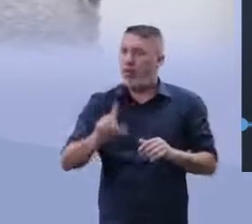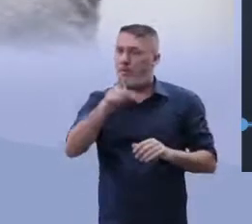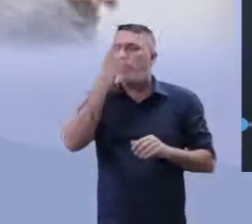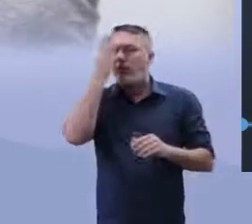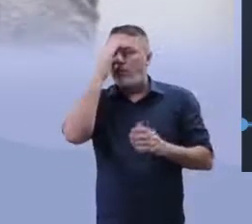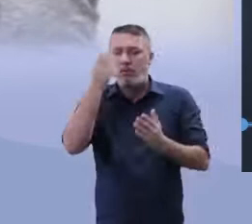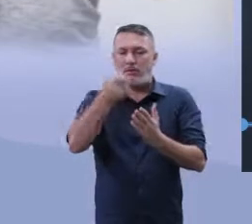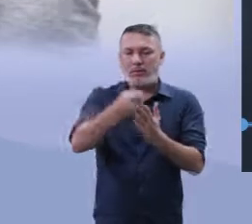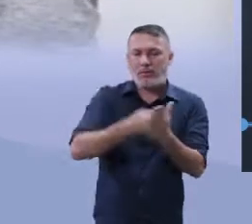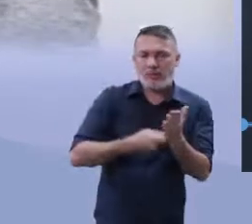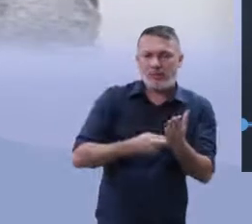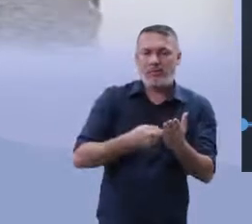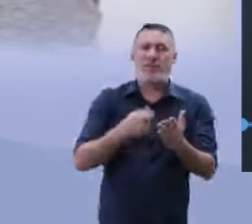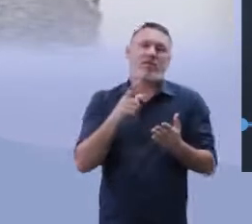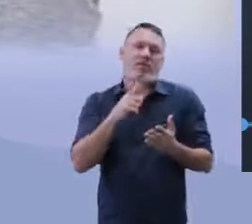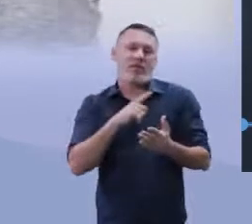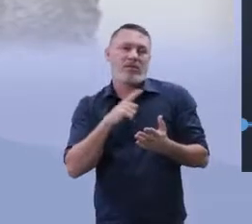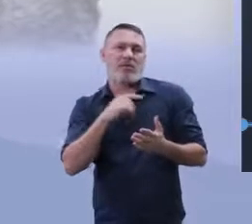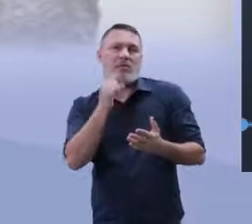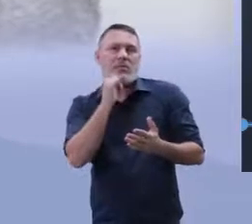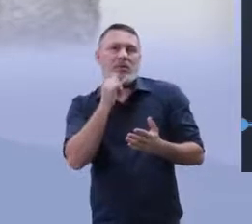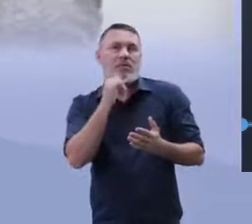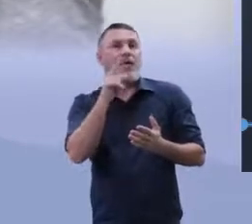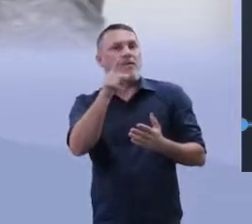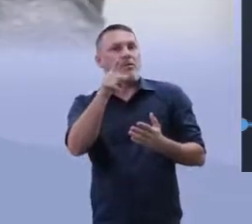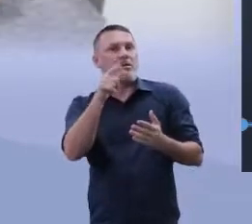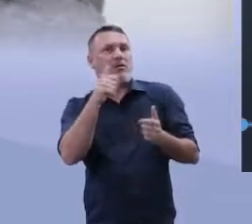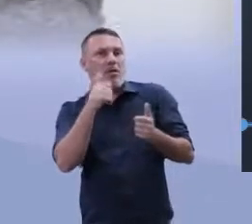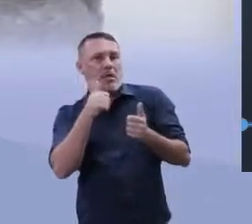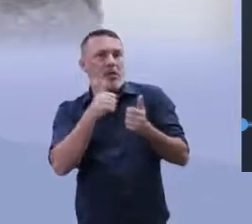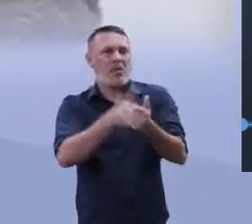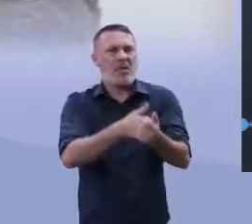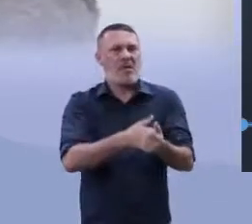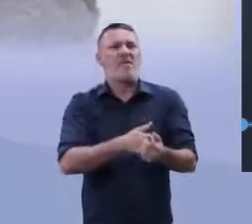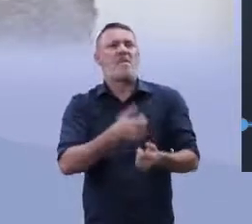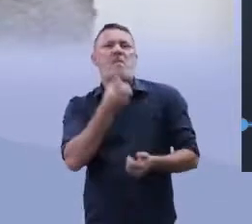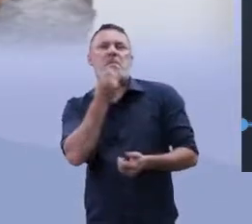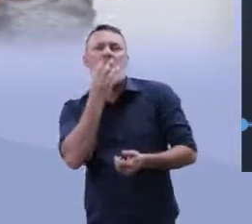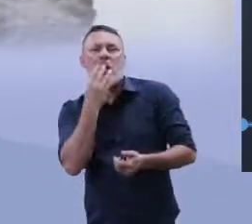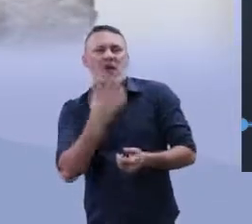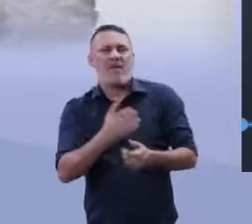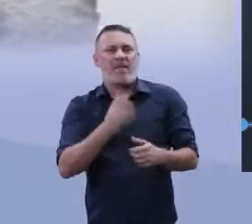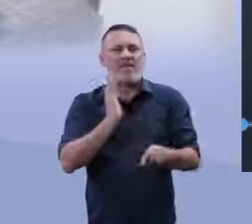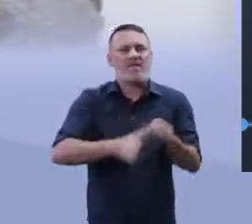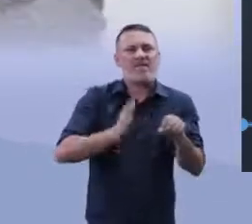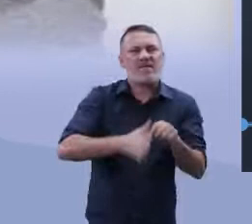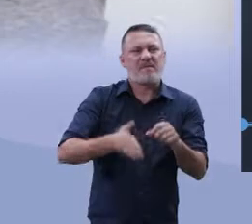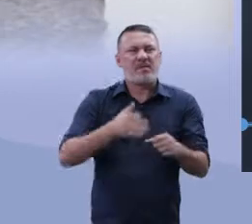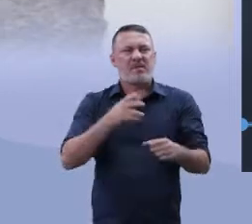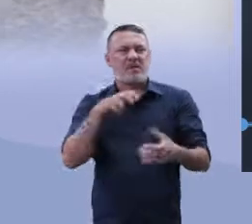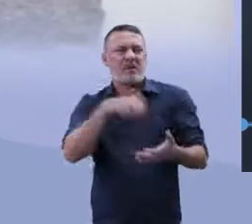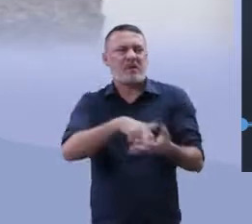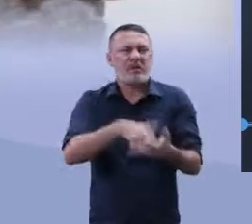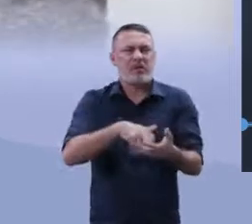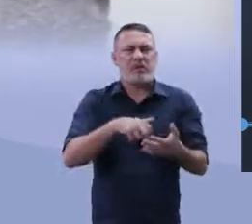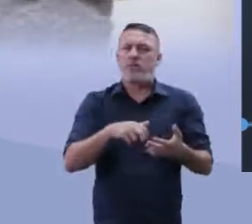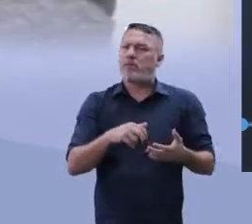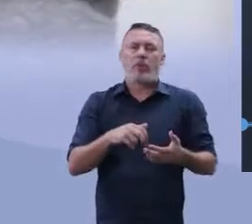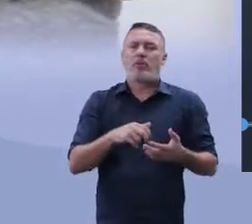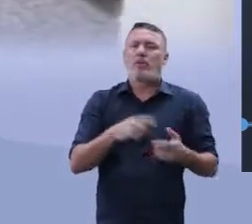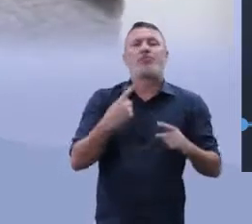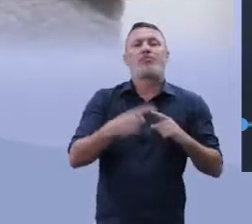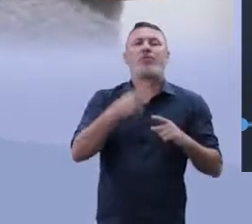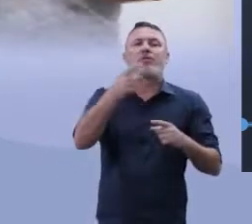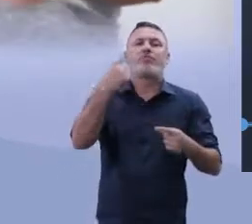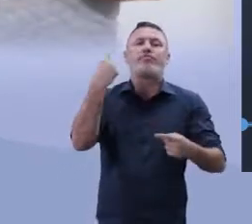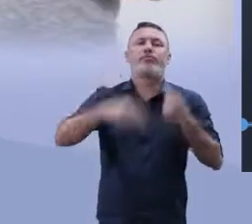seguir talvez um posicionamento contrário de punição, de violência a esses sujeitos, até porque você vai